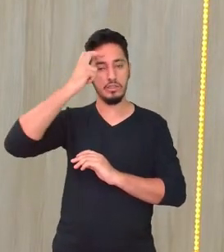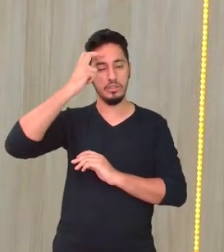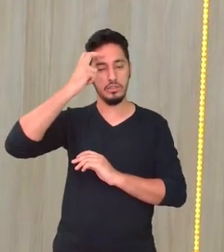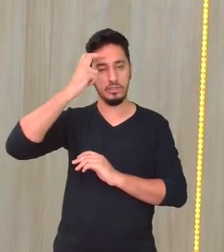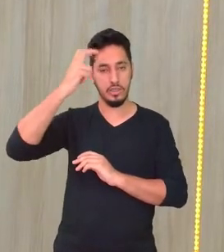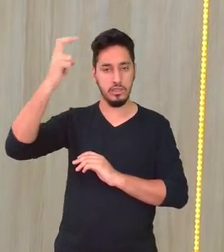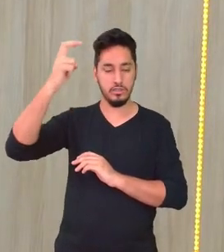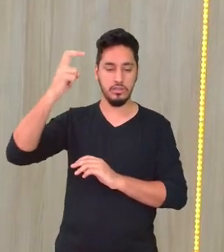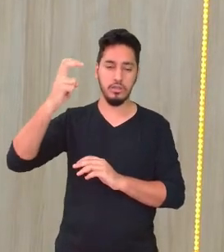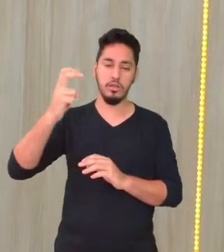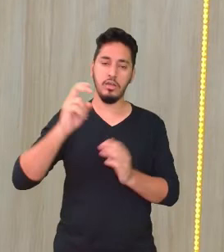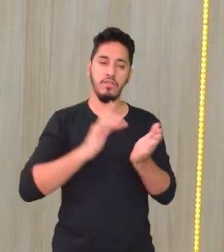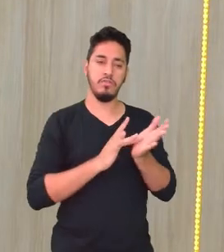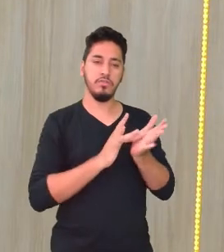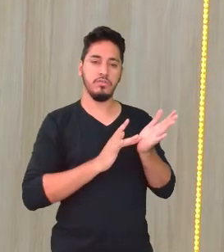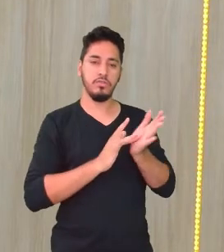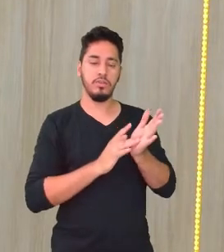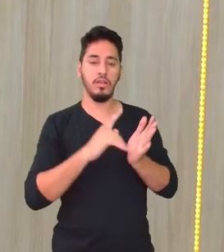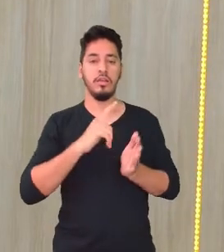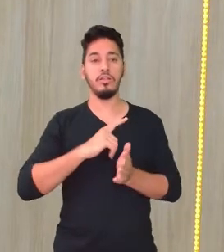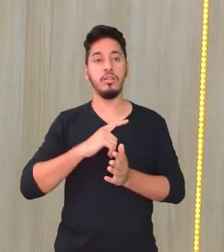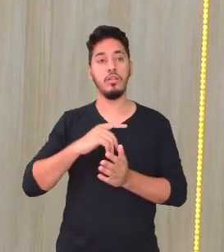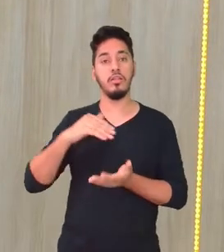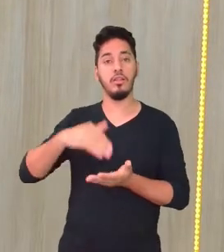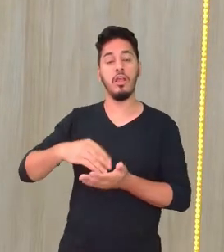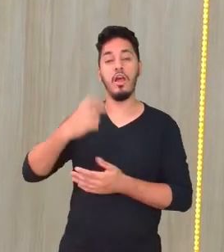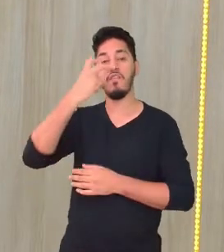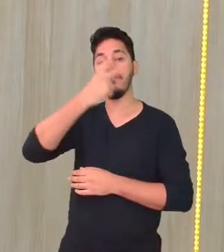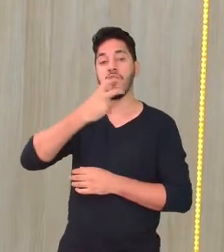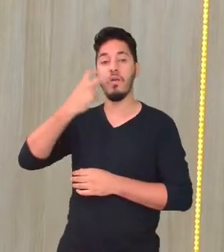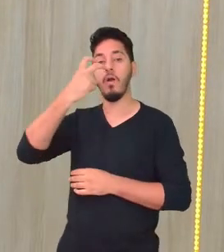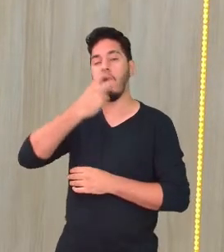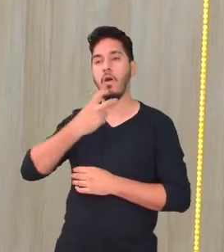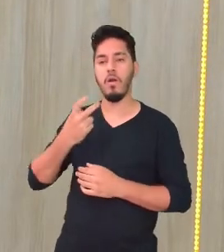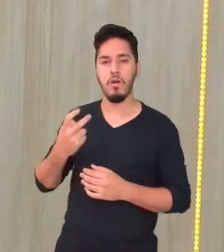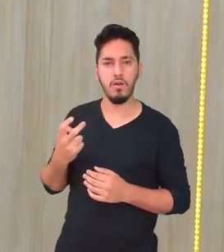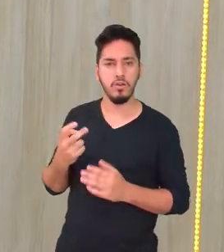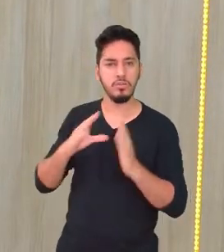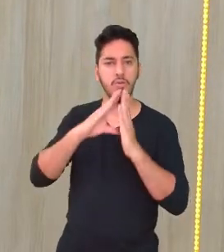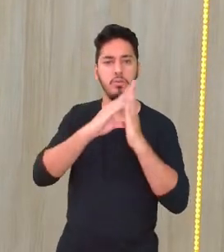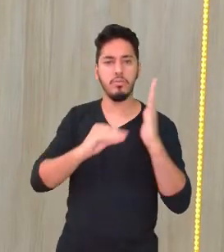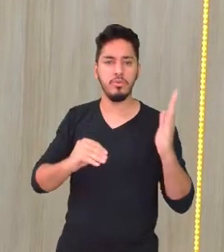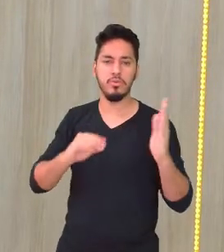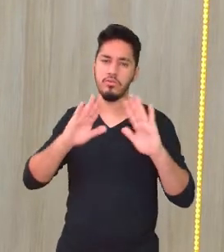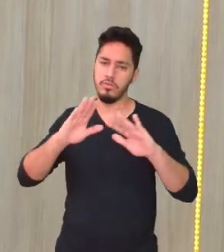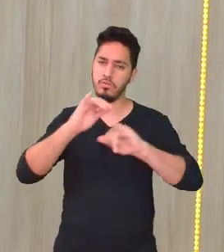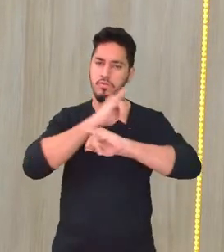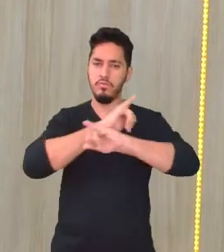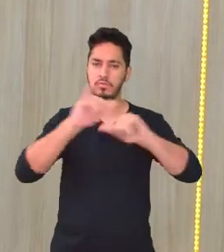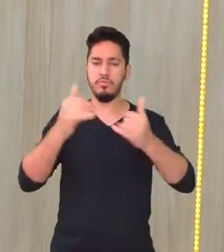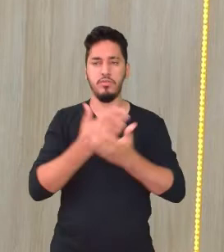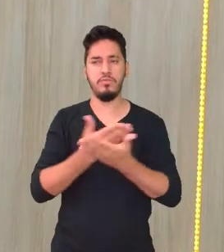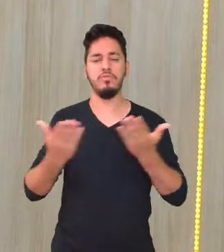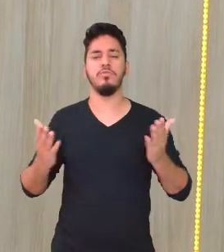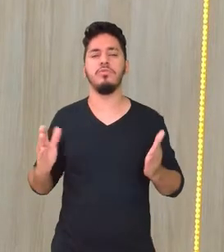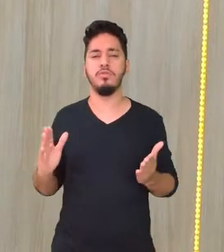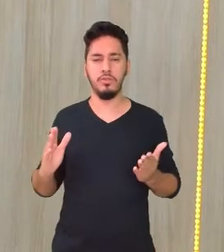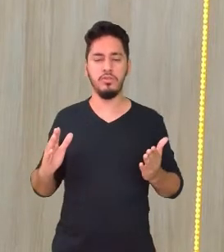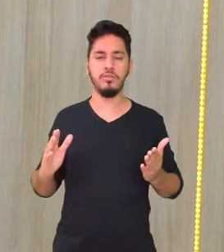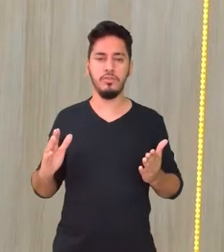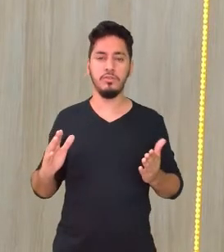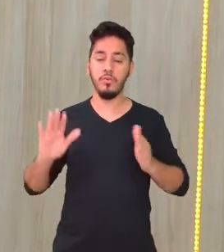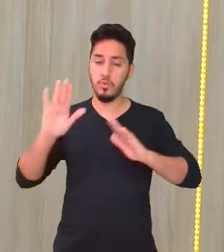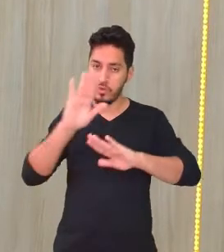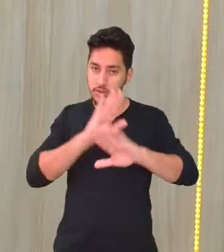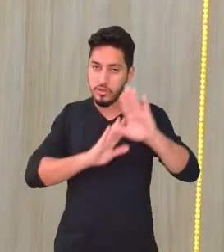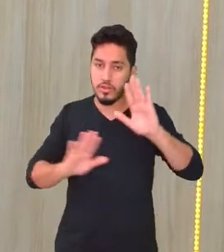reproduzir a fisionomia e a voz de outras pessoas. Então, gente, ó, fica aí o recado, temos que